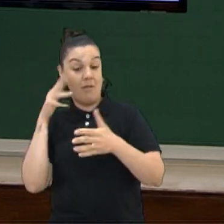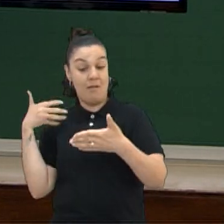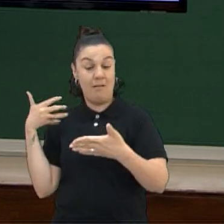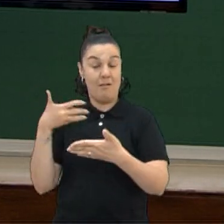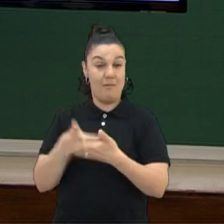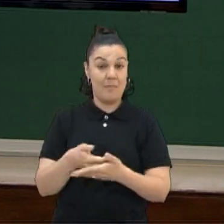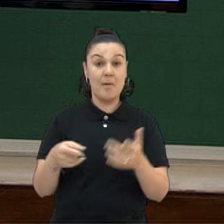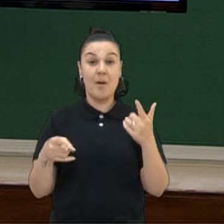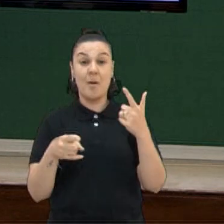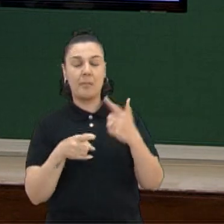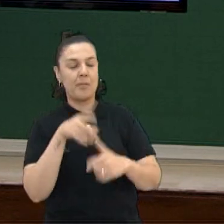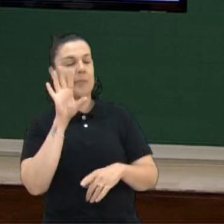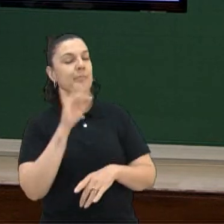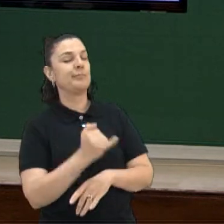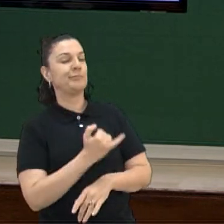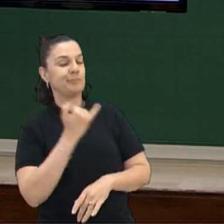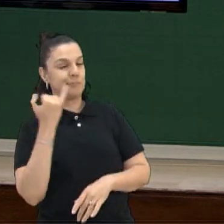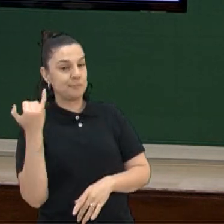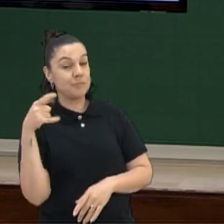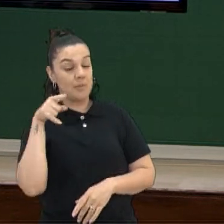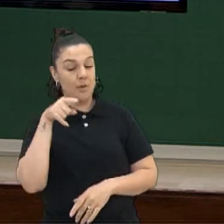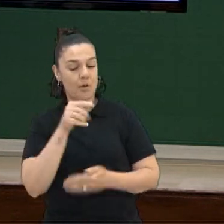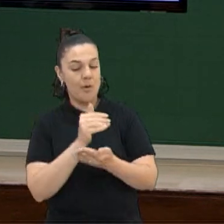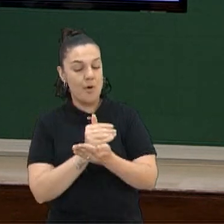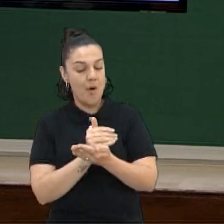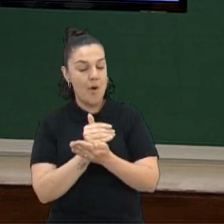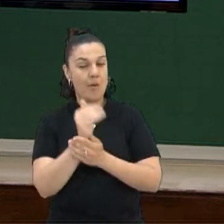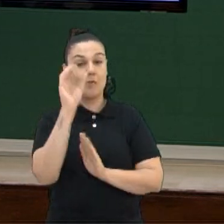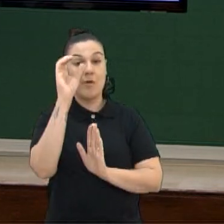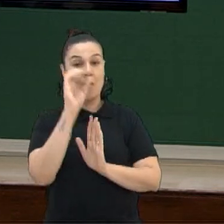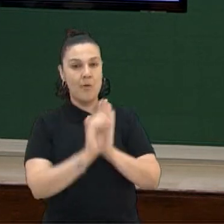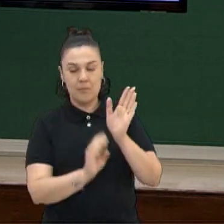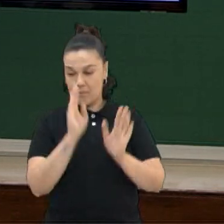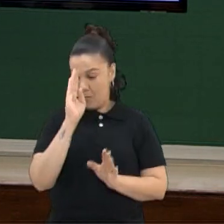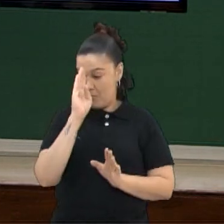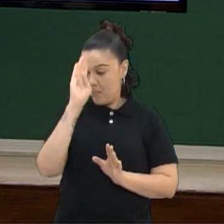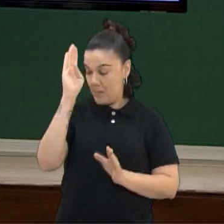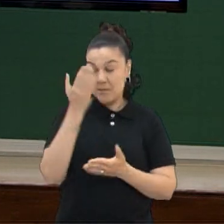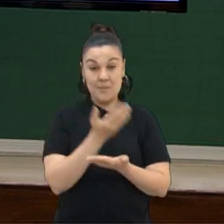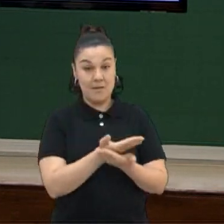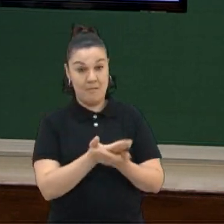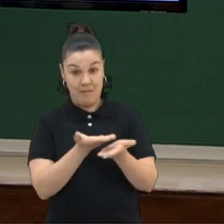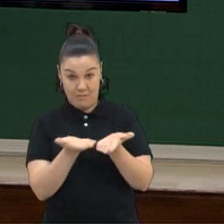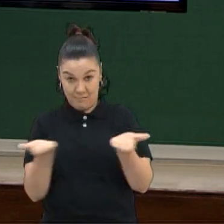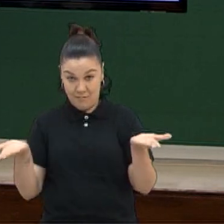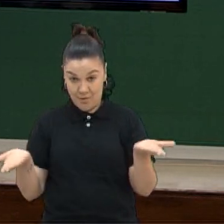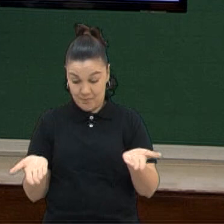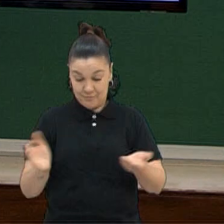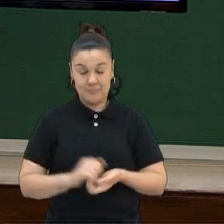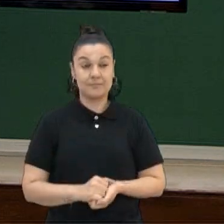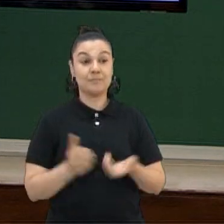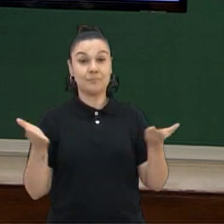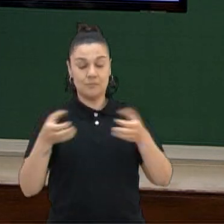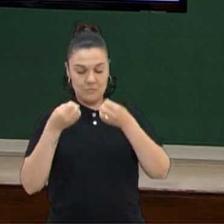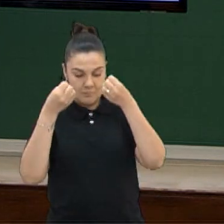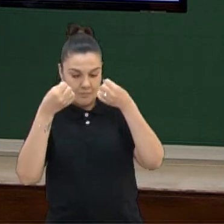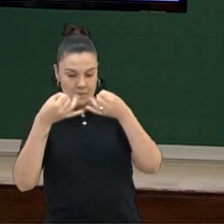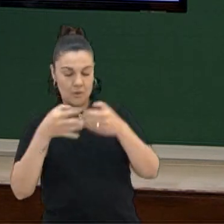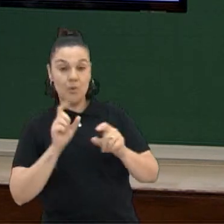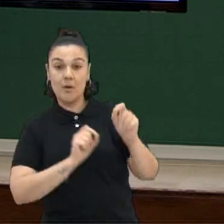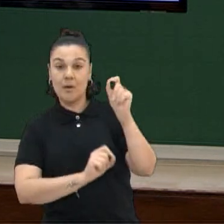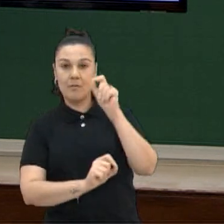relembrar, porque vai ser muito importante para o conteúdo principal da nossa aula de hoje. Nós vamos falar sobre